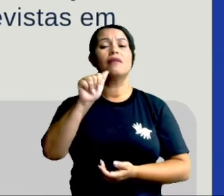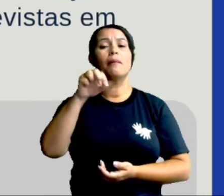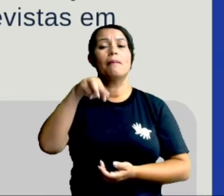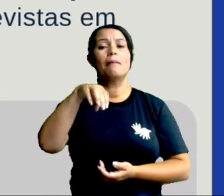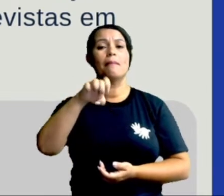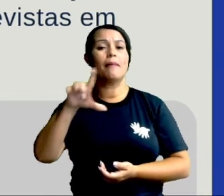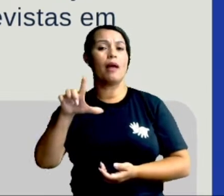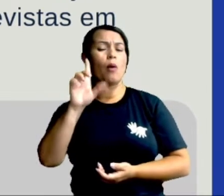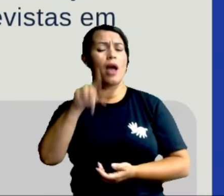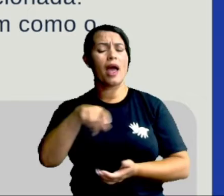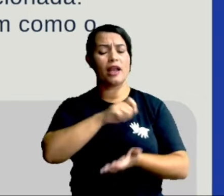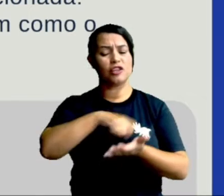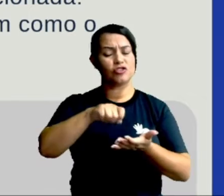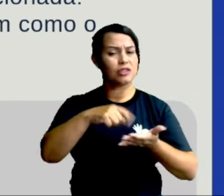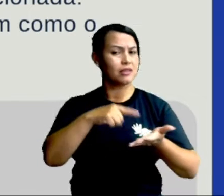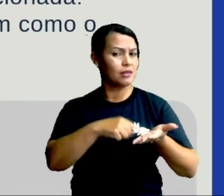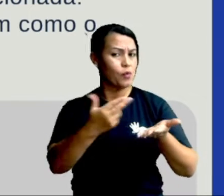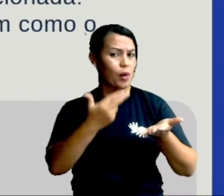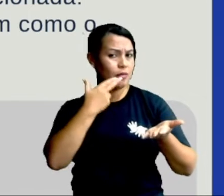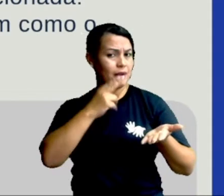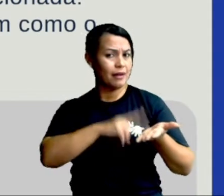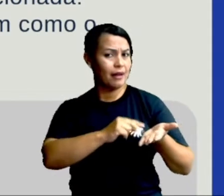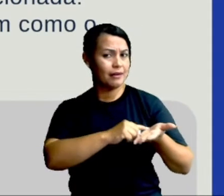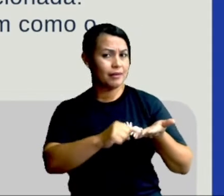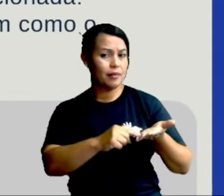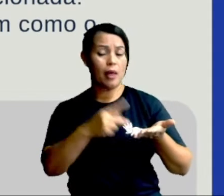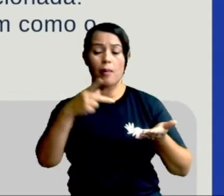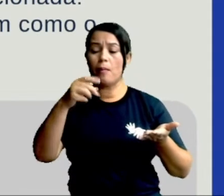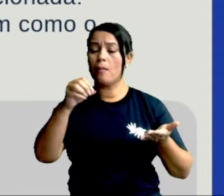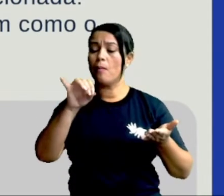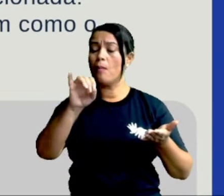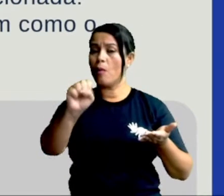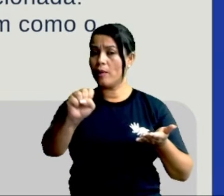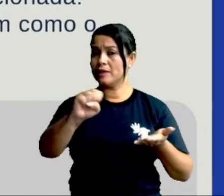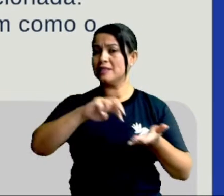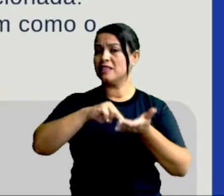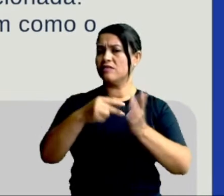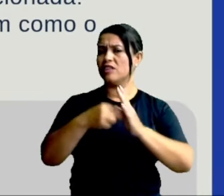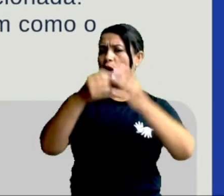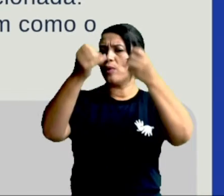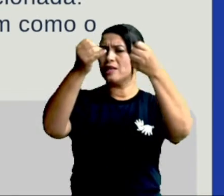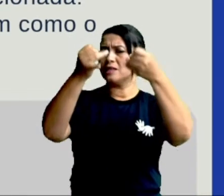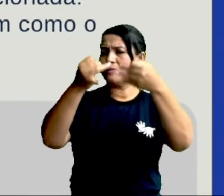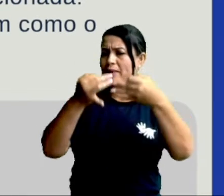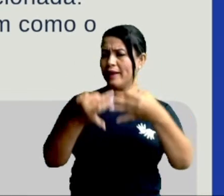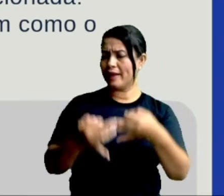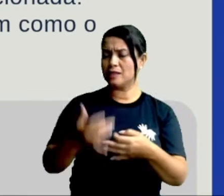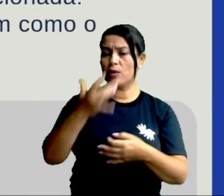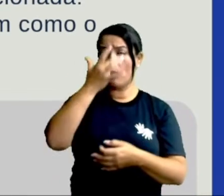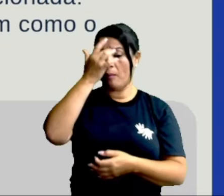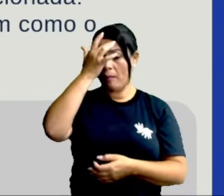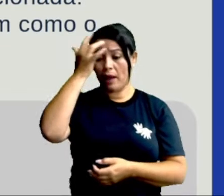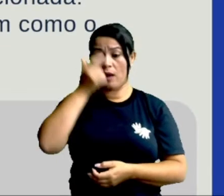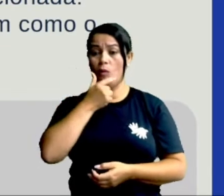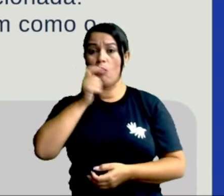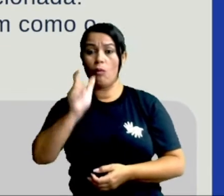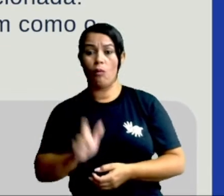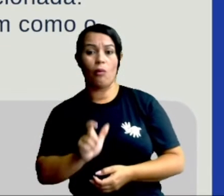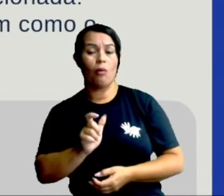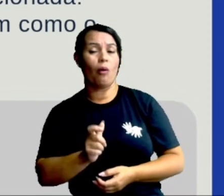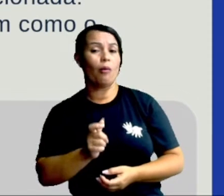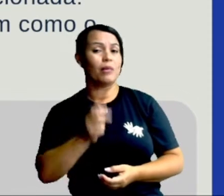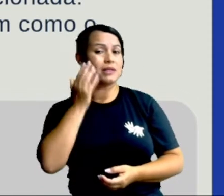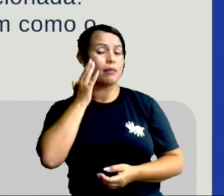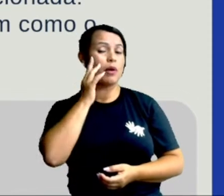subscrita a correspondência que recebia. Veja que esse pois indica uma explicação para o fato de o agente do correio informar que o homem se